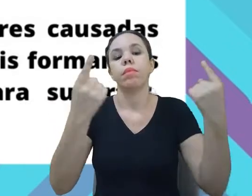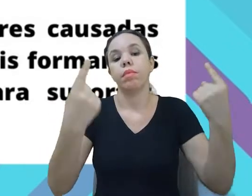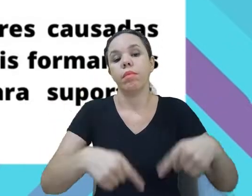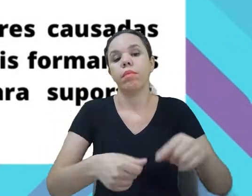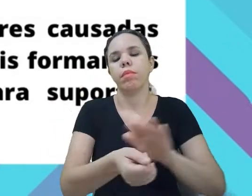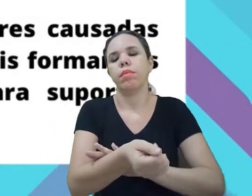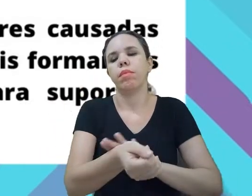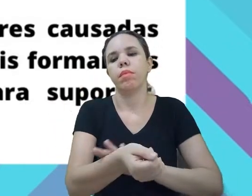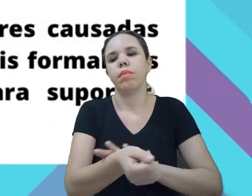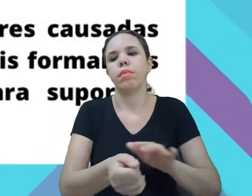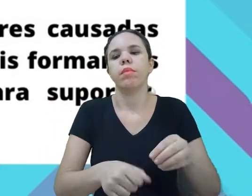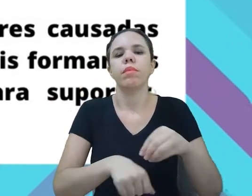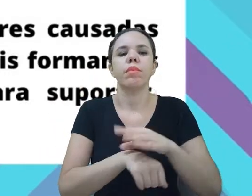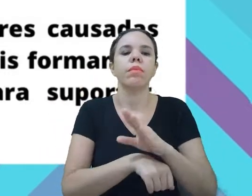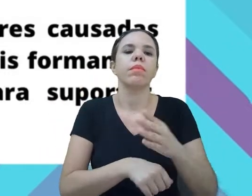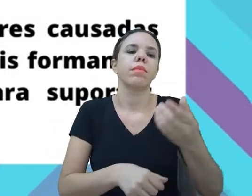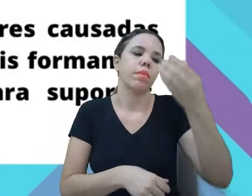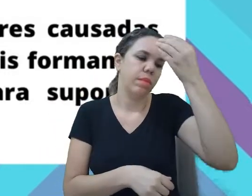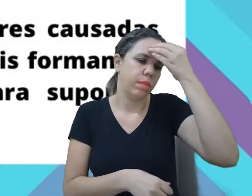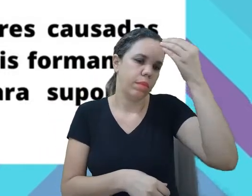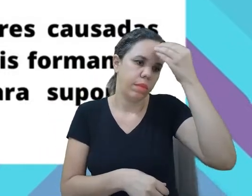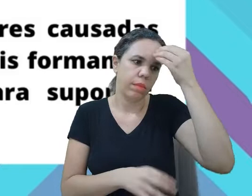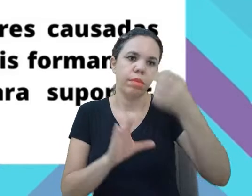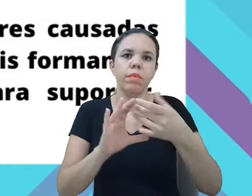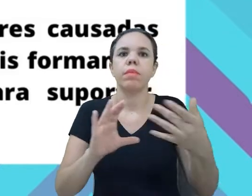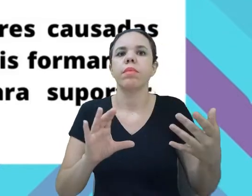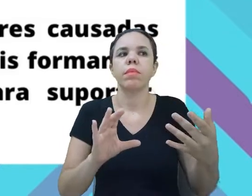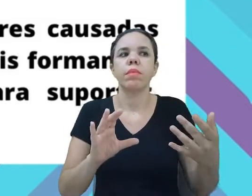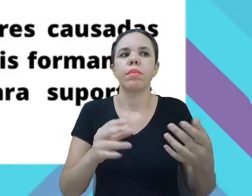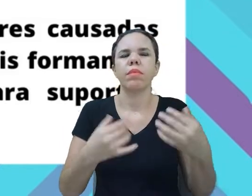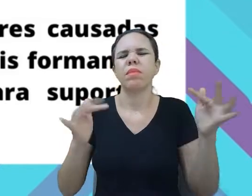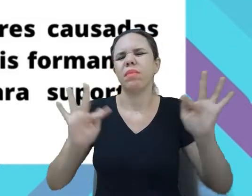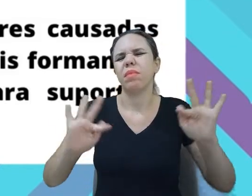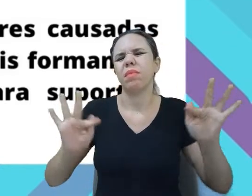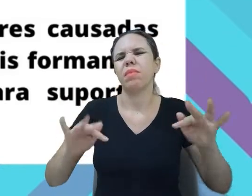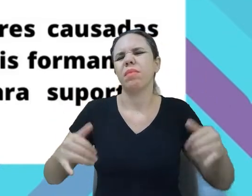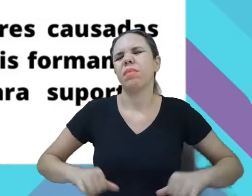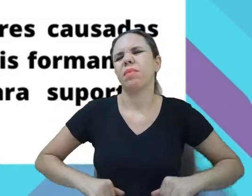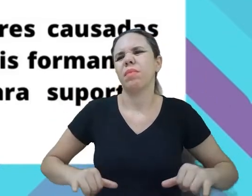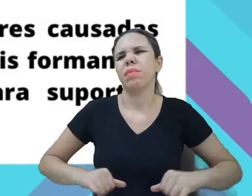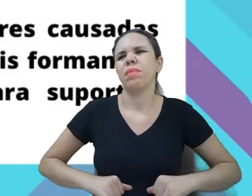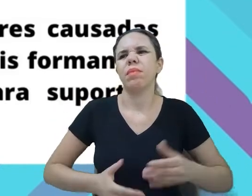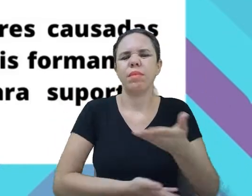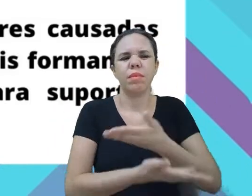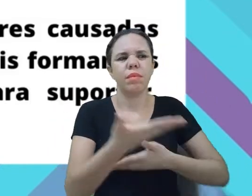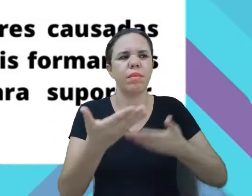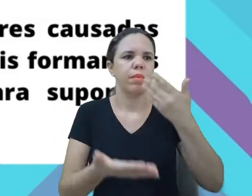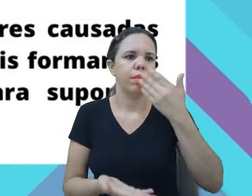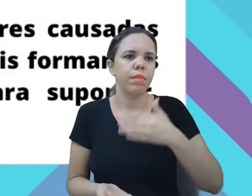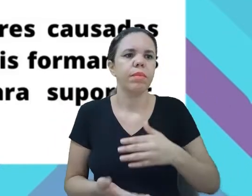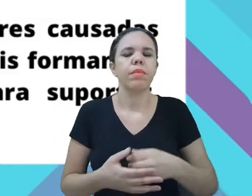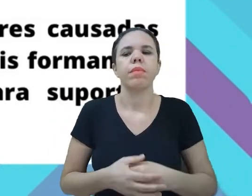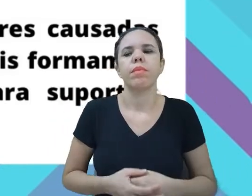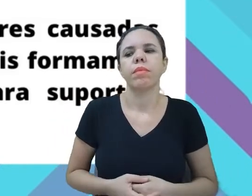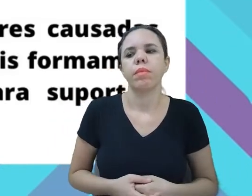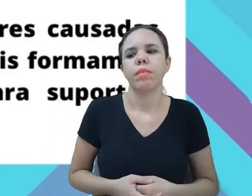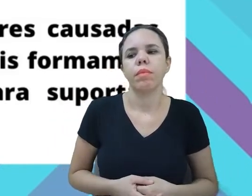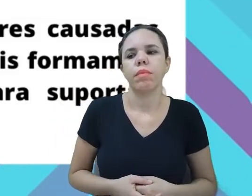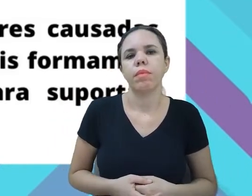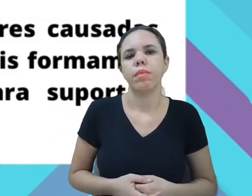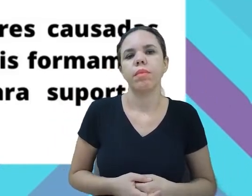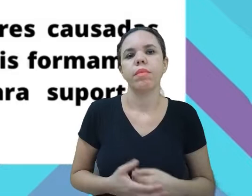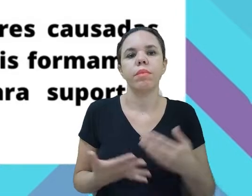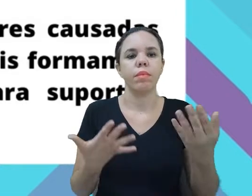corpo contra o estresse. Os traços de caráter são formados pelas dores causadas nas interações da criança com o